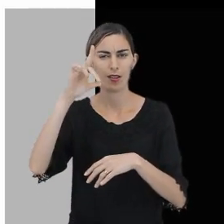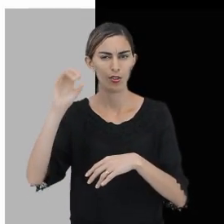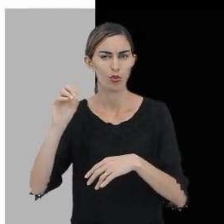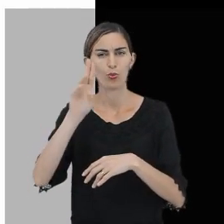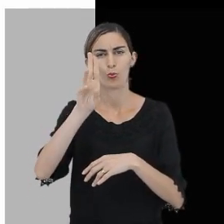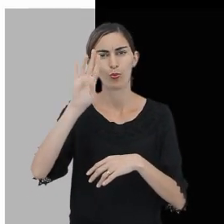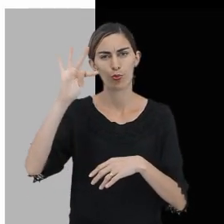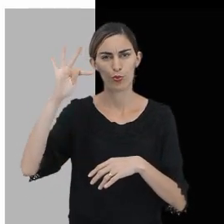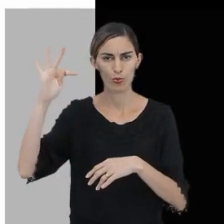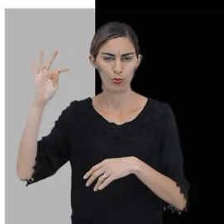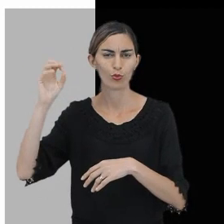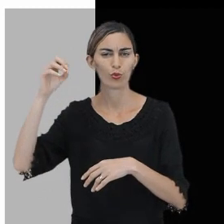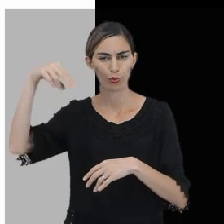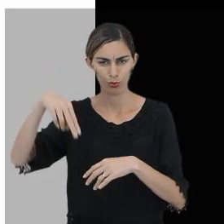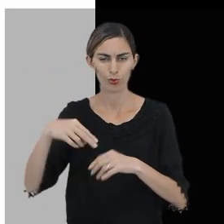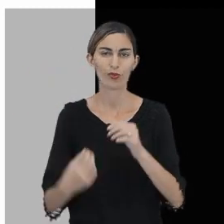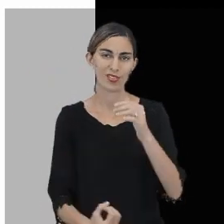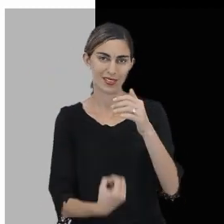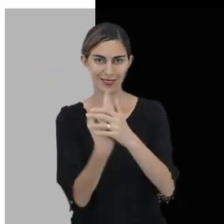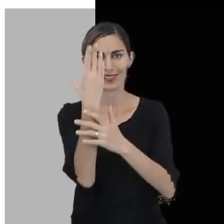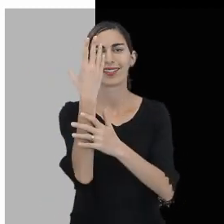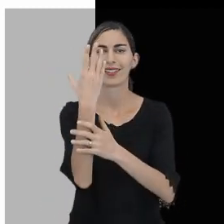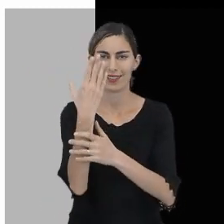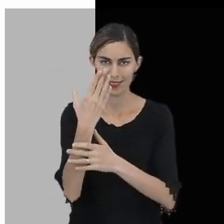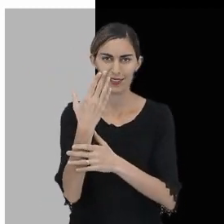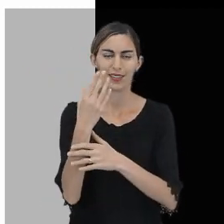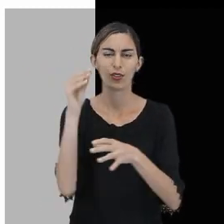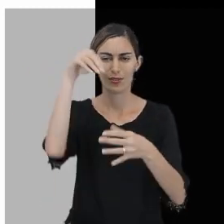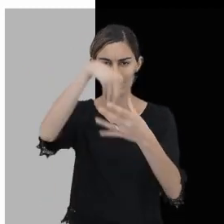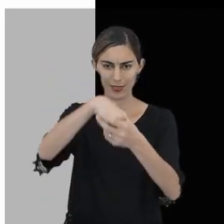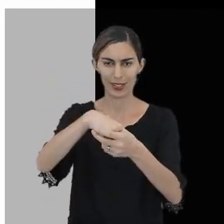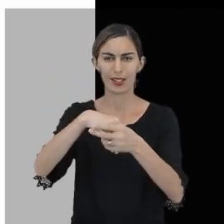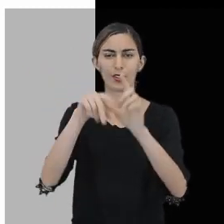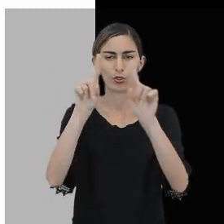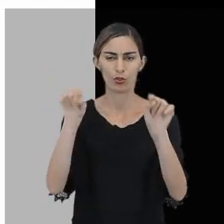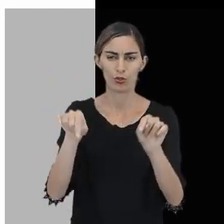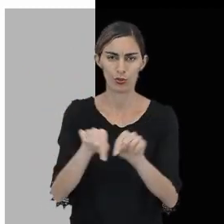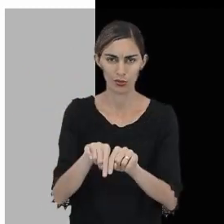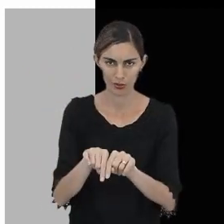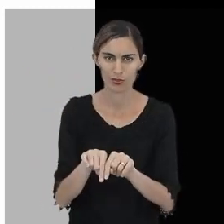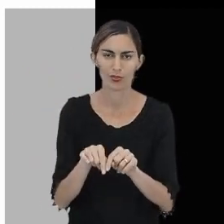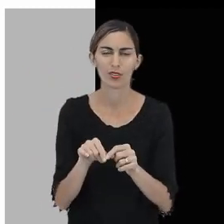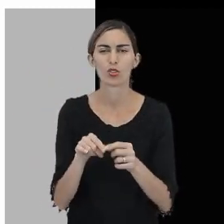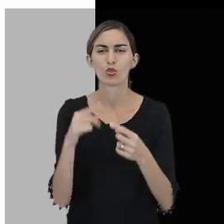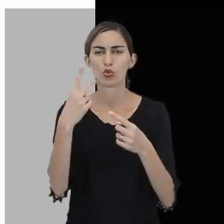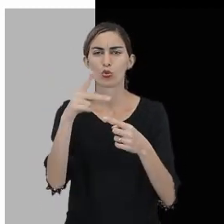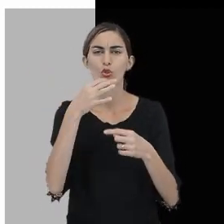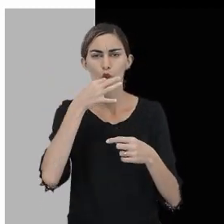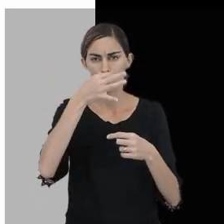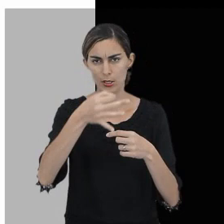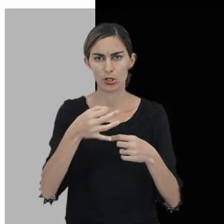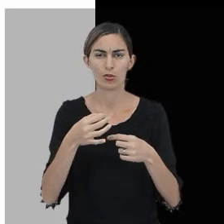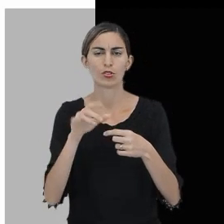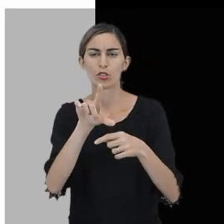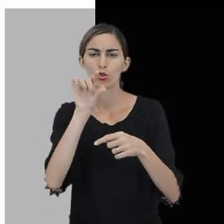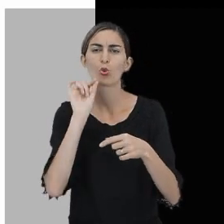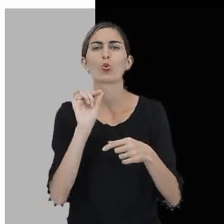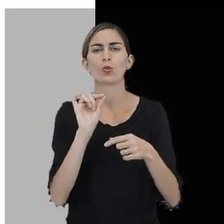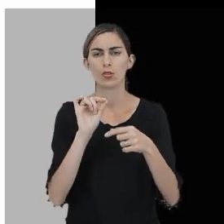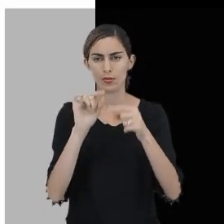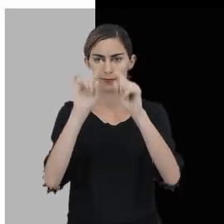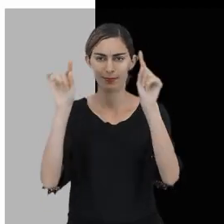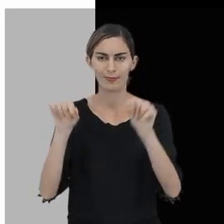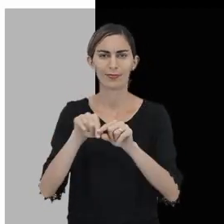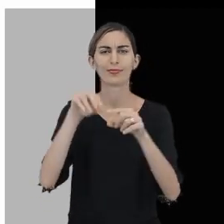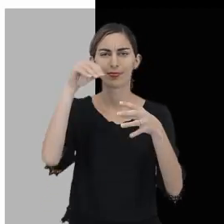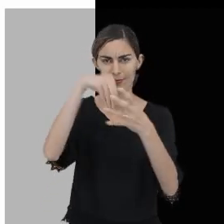você você você cria um redil grupo e dentro você coloca os seus rendeu multas que são as suas opções então dentro do